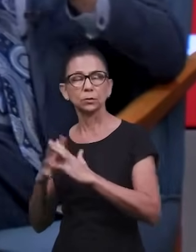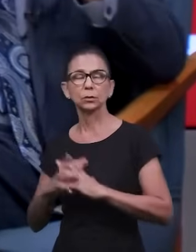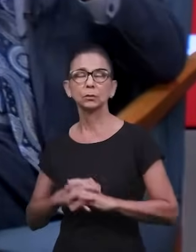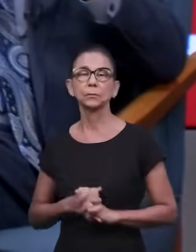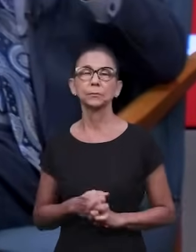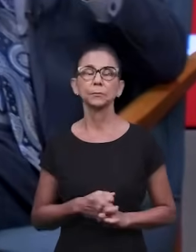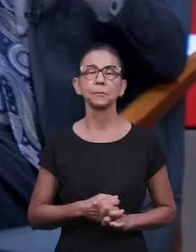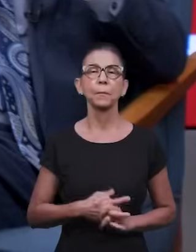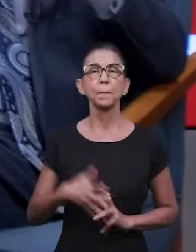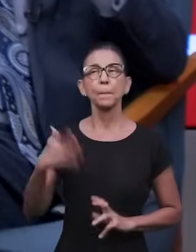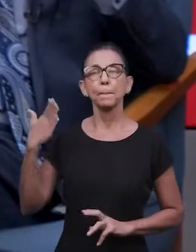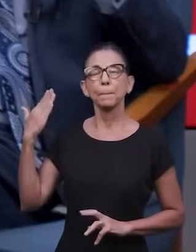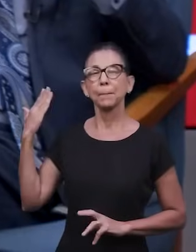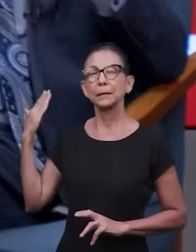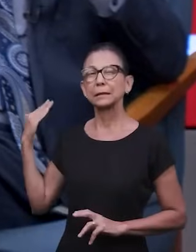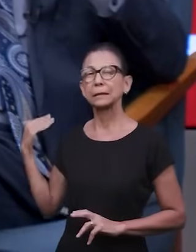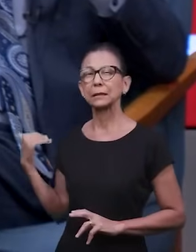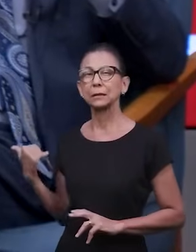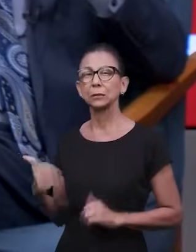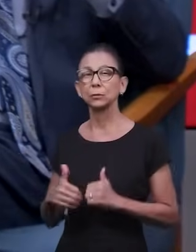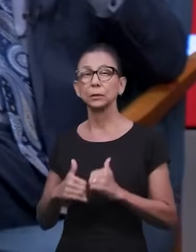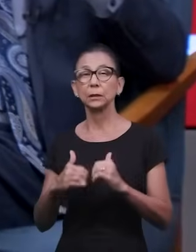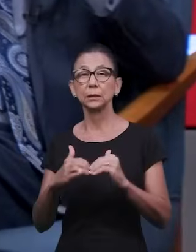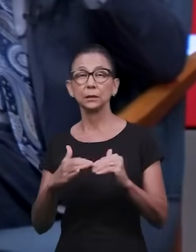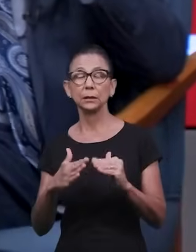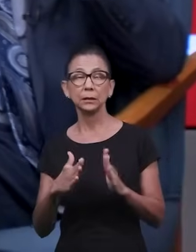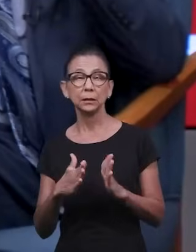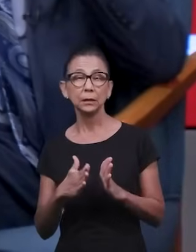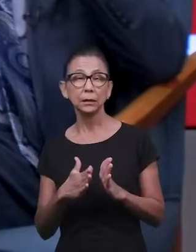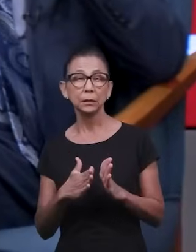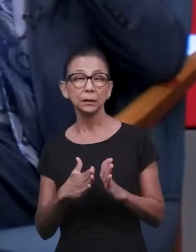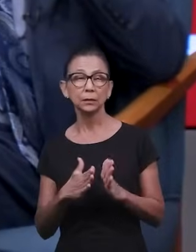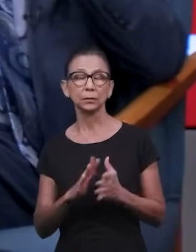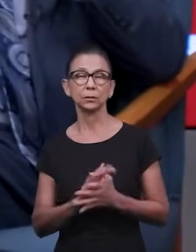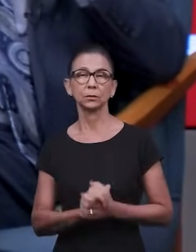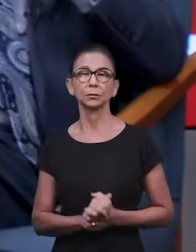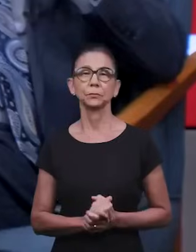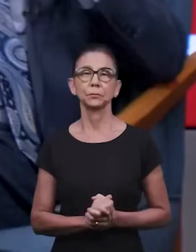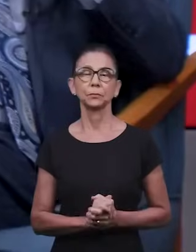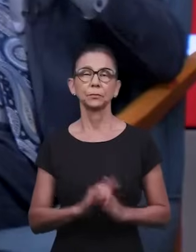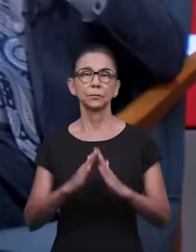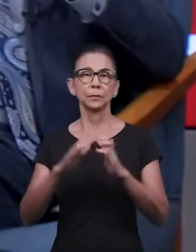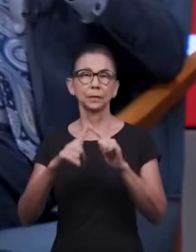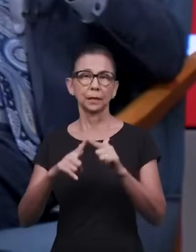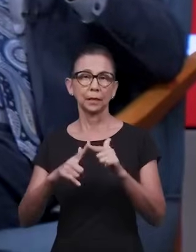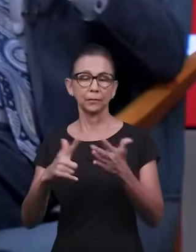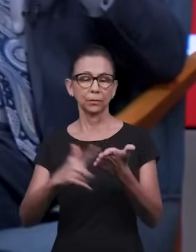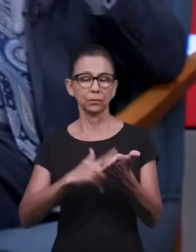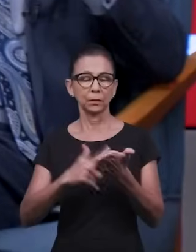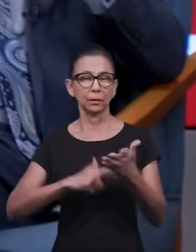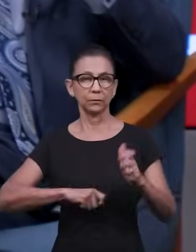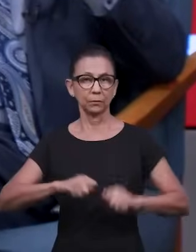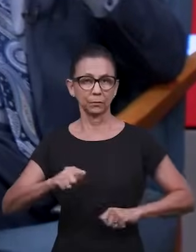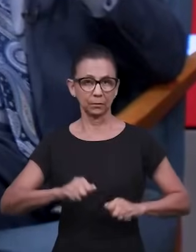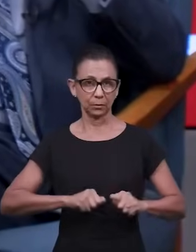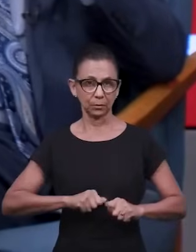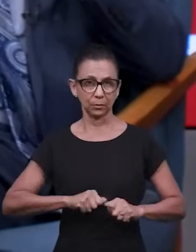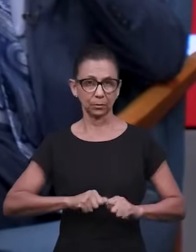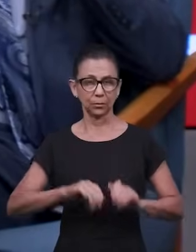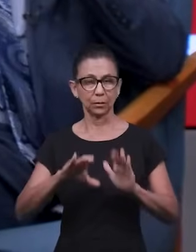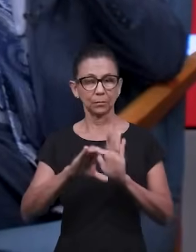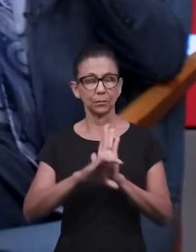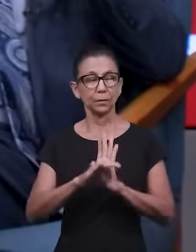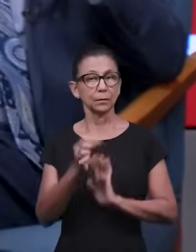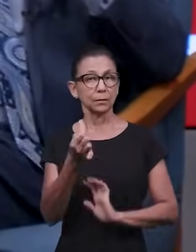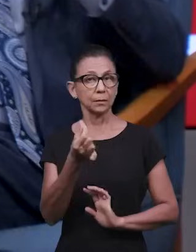igreja nos escritos de Lucas no livro de Atos o que que ele diz no capítulo 6